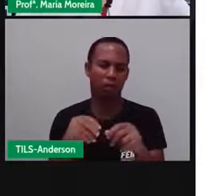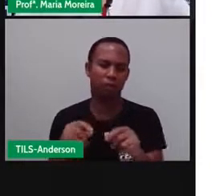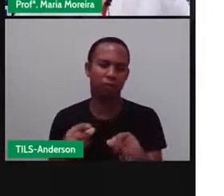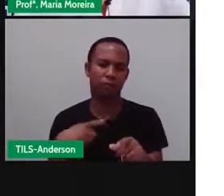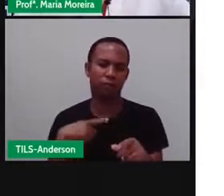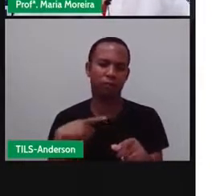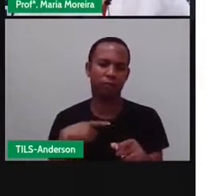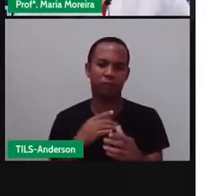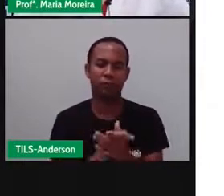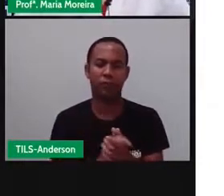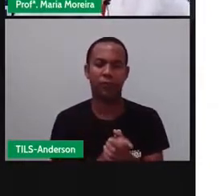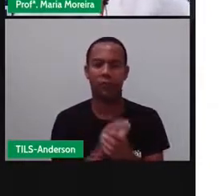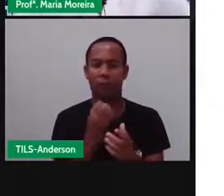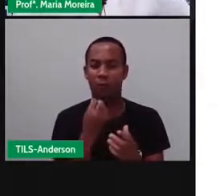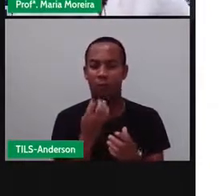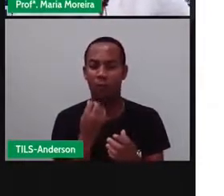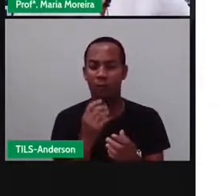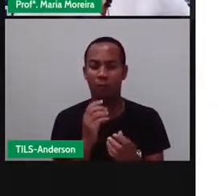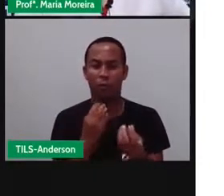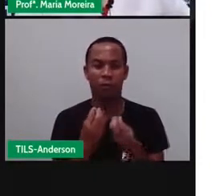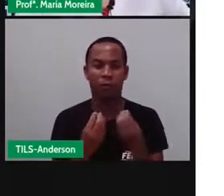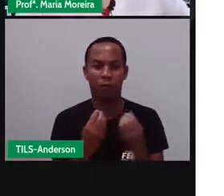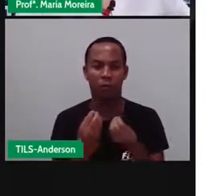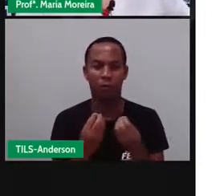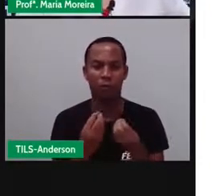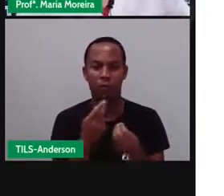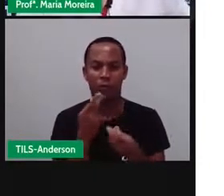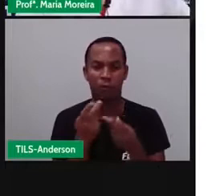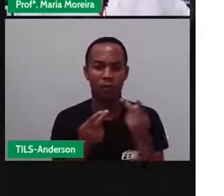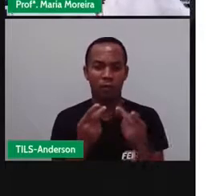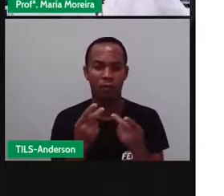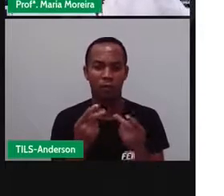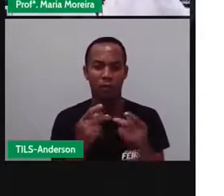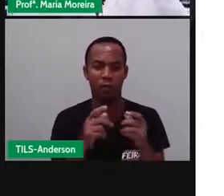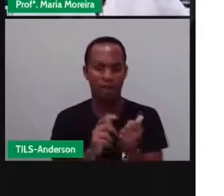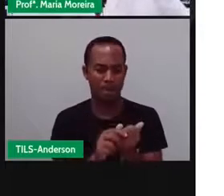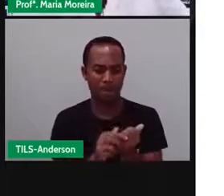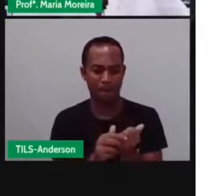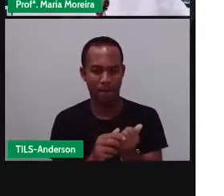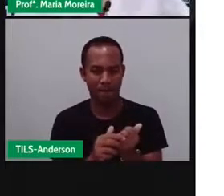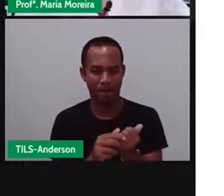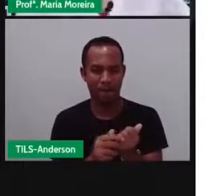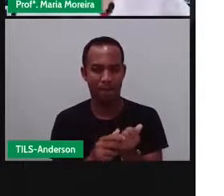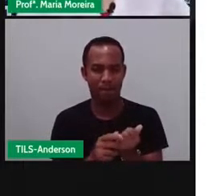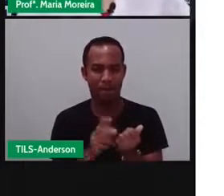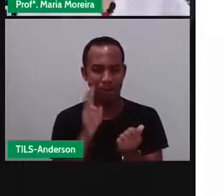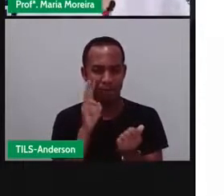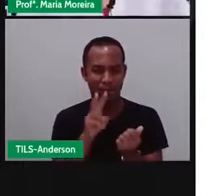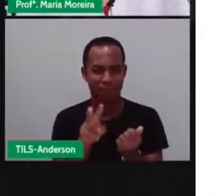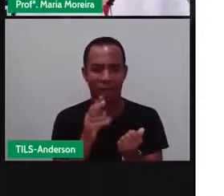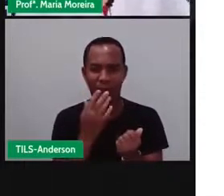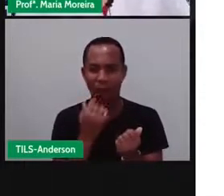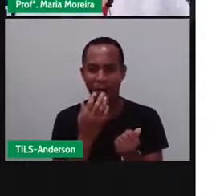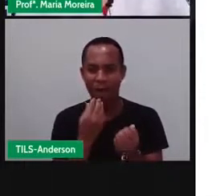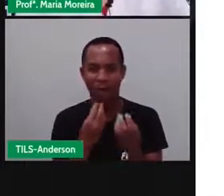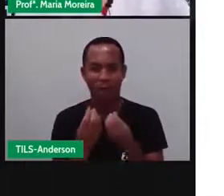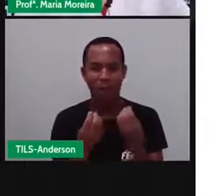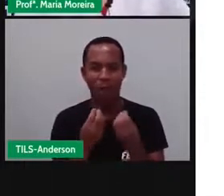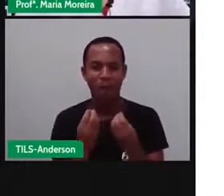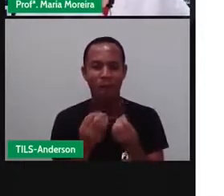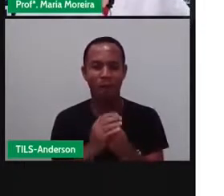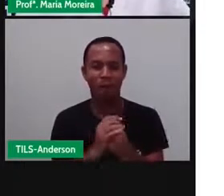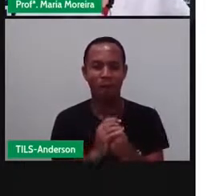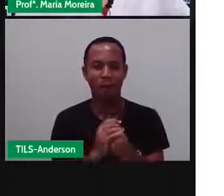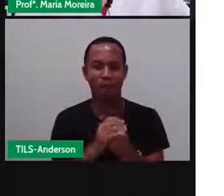milho. Bom, a gente falou de milho aqui o tempo inteiro. Anderson já está com fome de tanto ver comida, né? Vamos